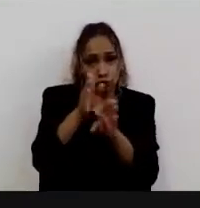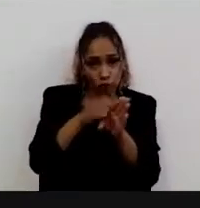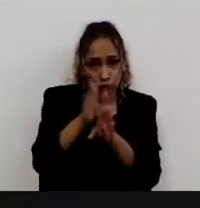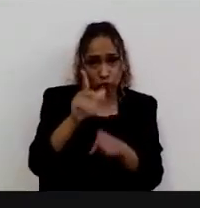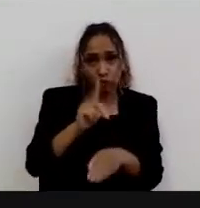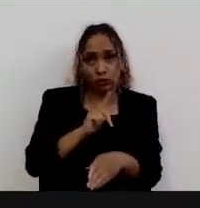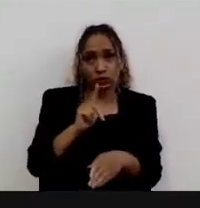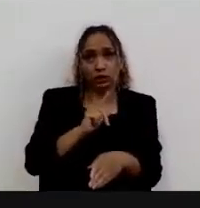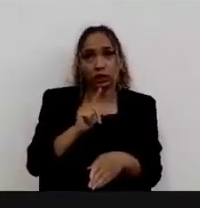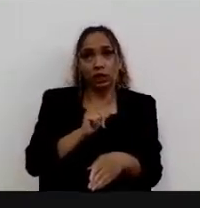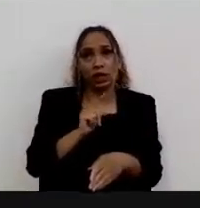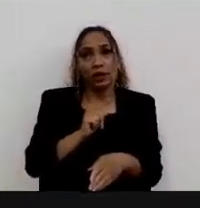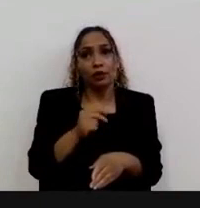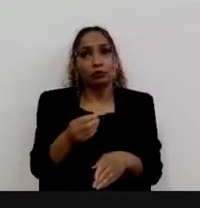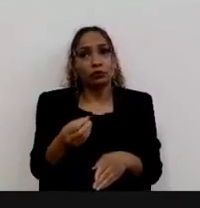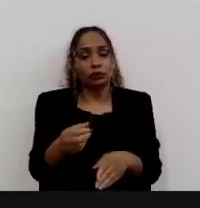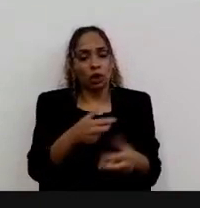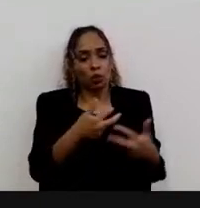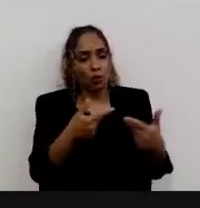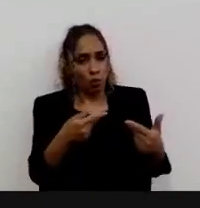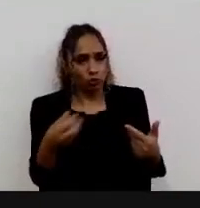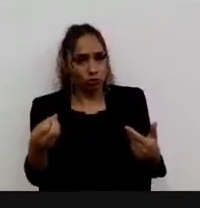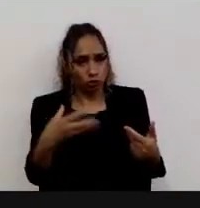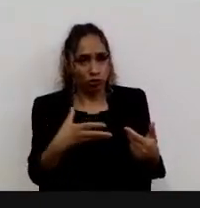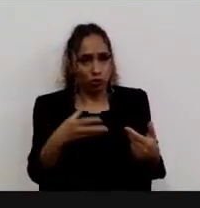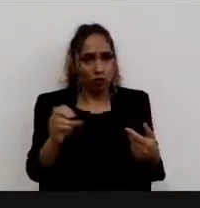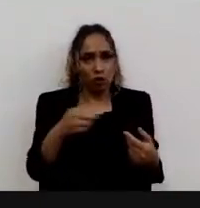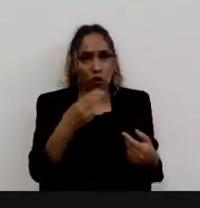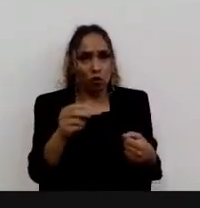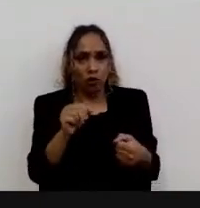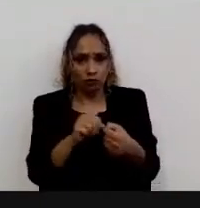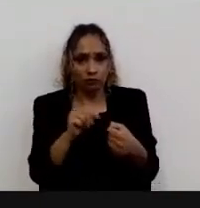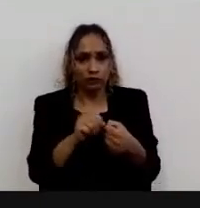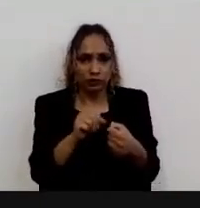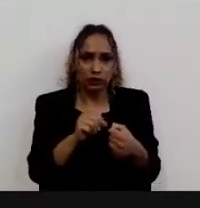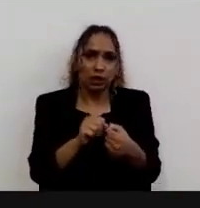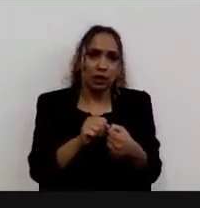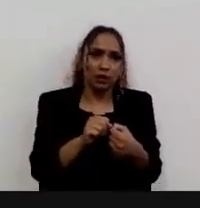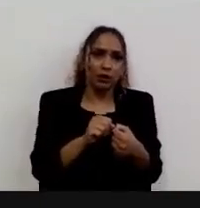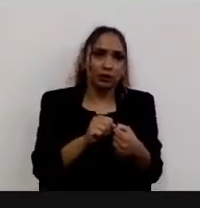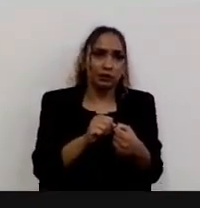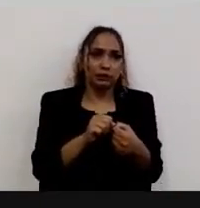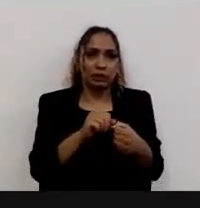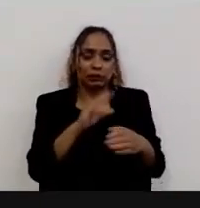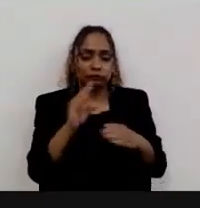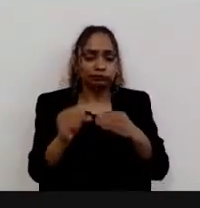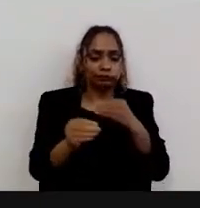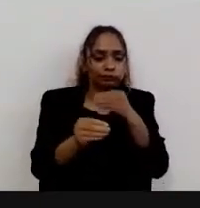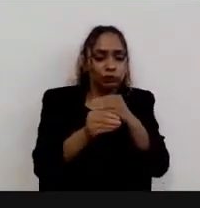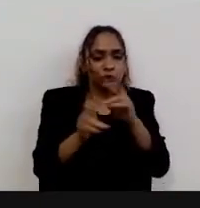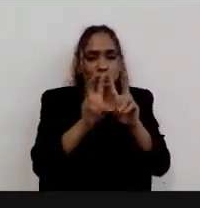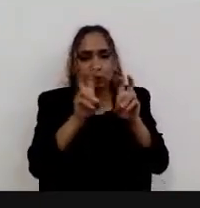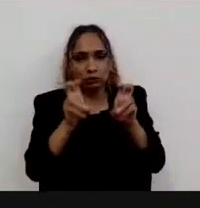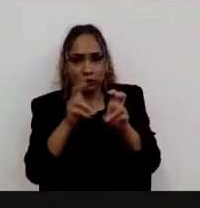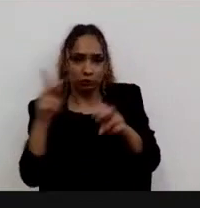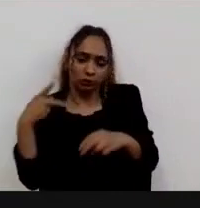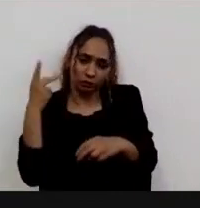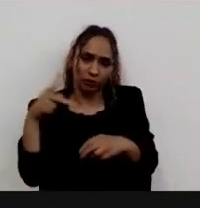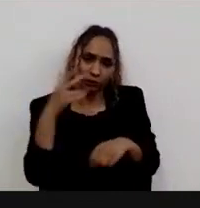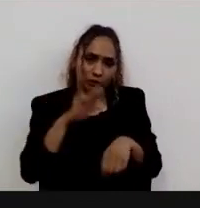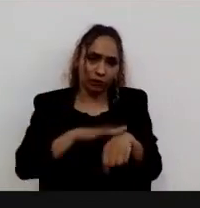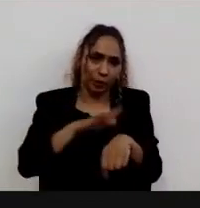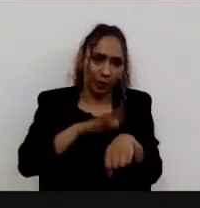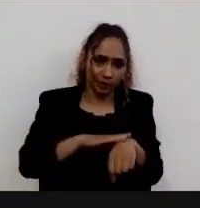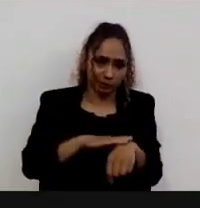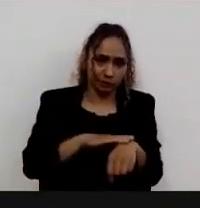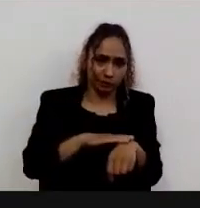apareceram, ou por serem novidade mesmo, ou por realmente estarem muito atreladas à pauta do parlamentar naquele